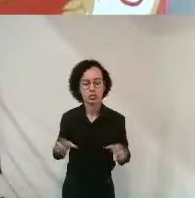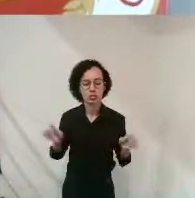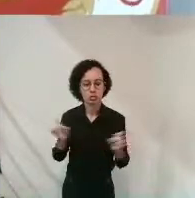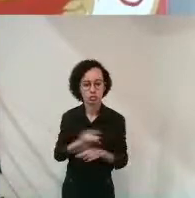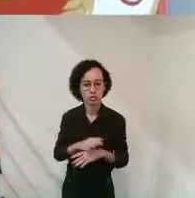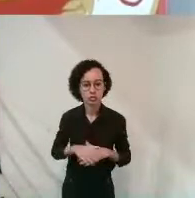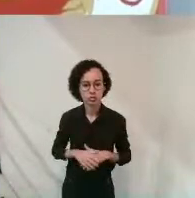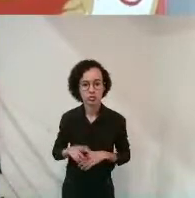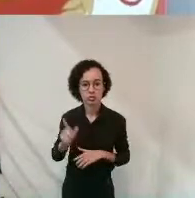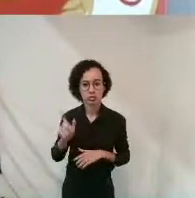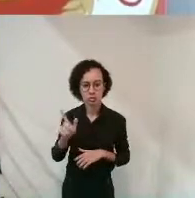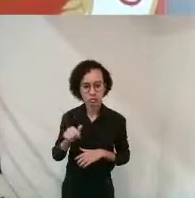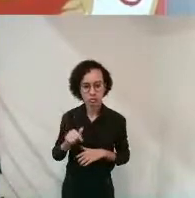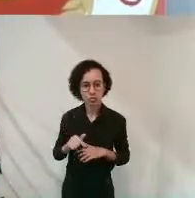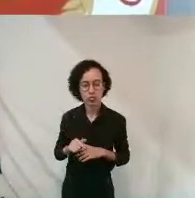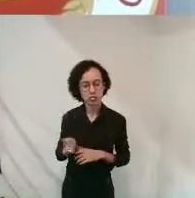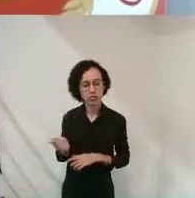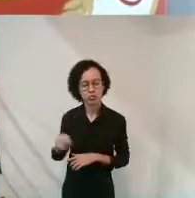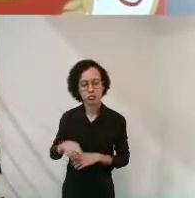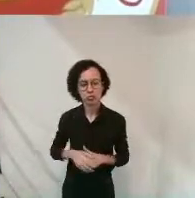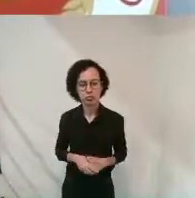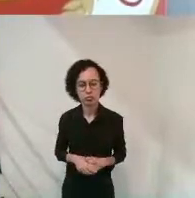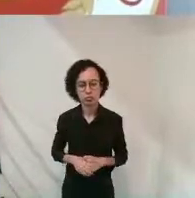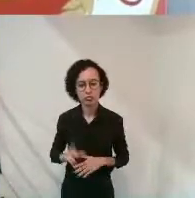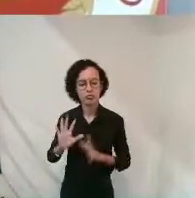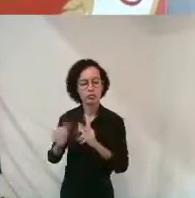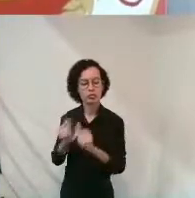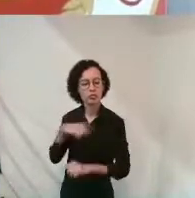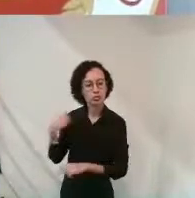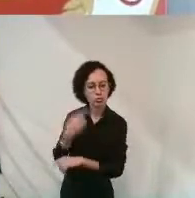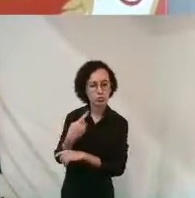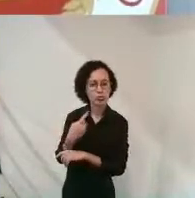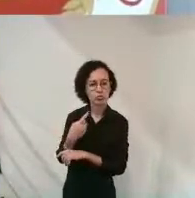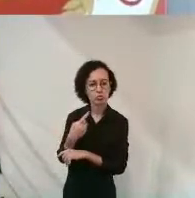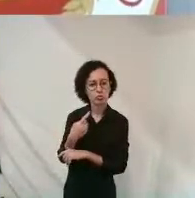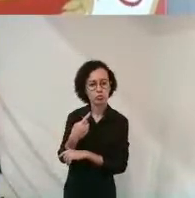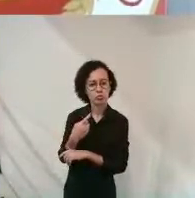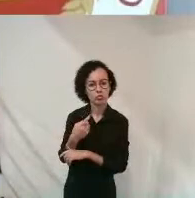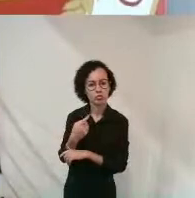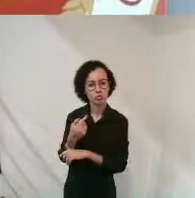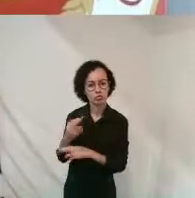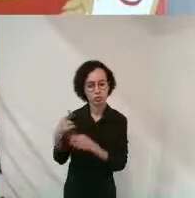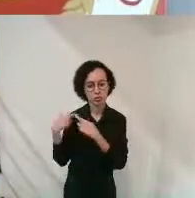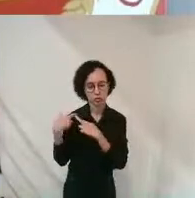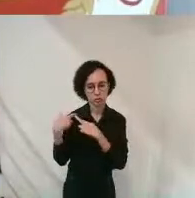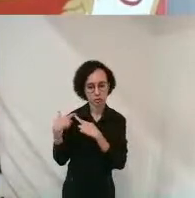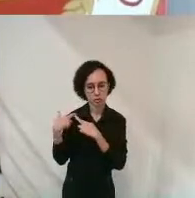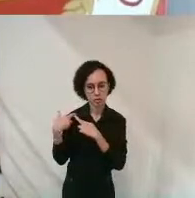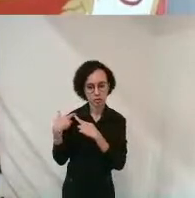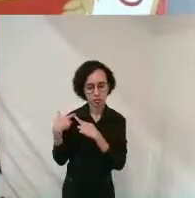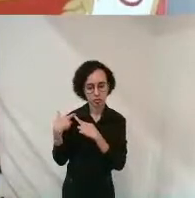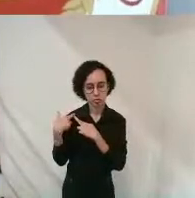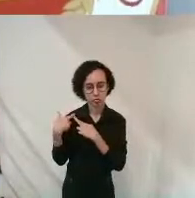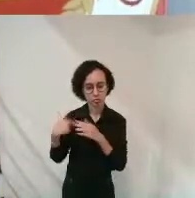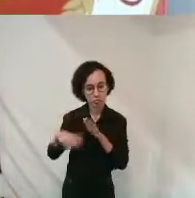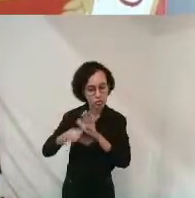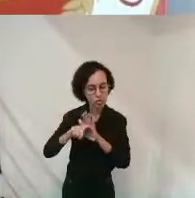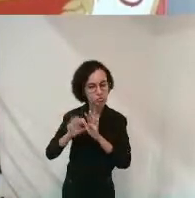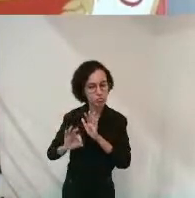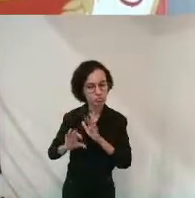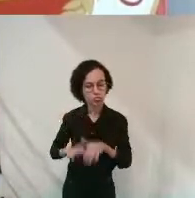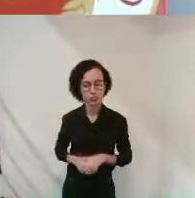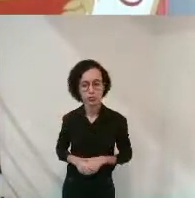dizendo, é possível. Todos nós somos corresponsáveis. Não é moralmente, não, é legalmente.